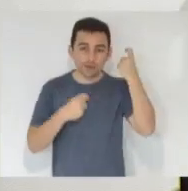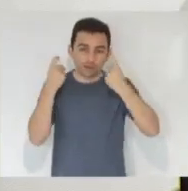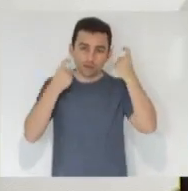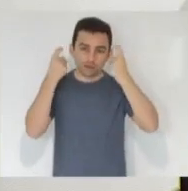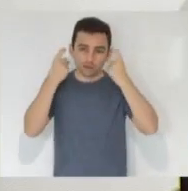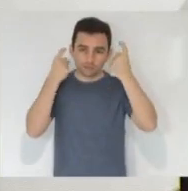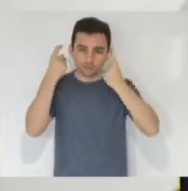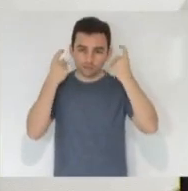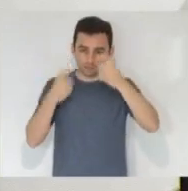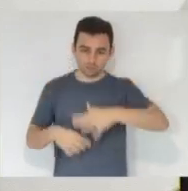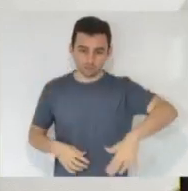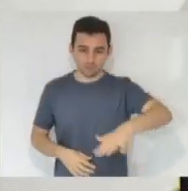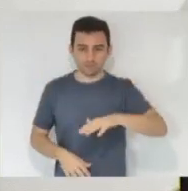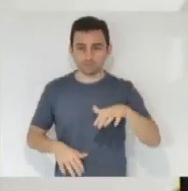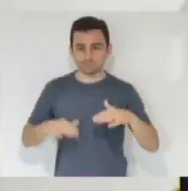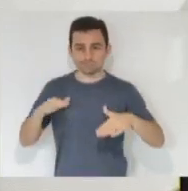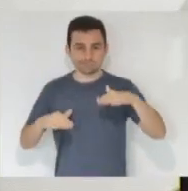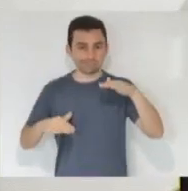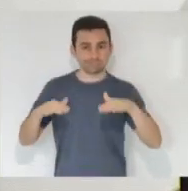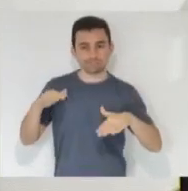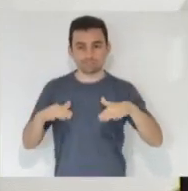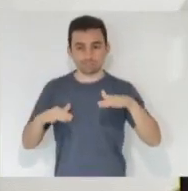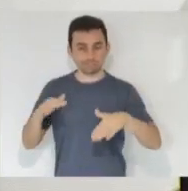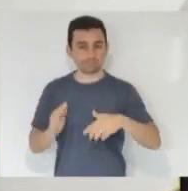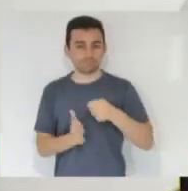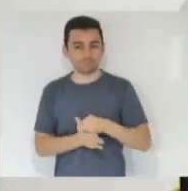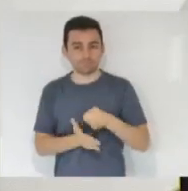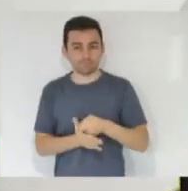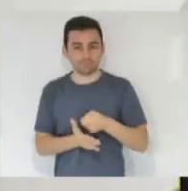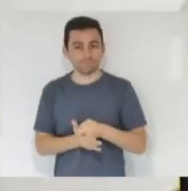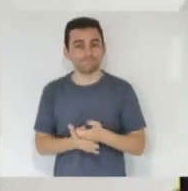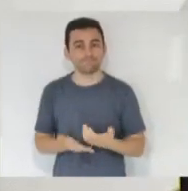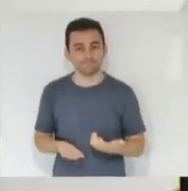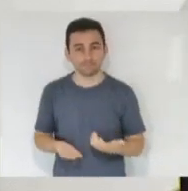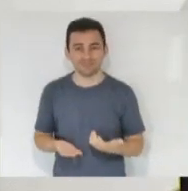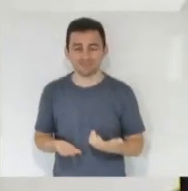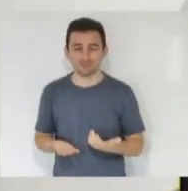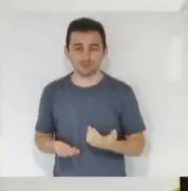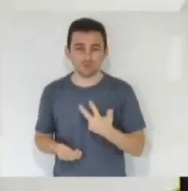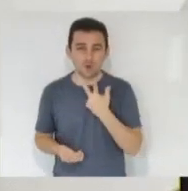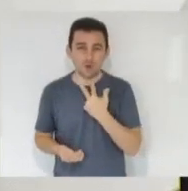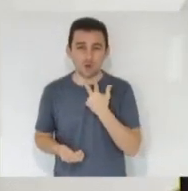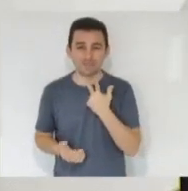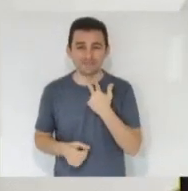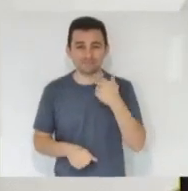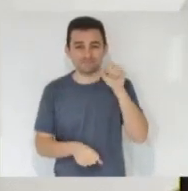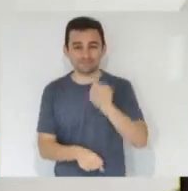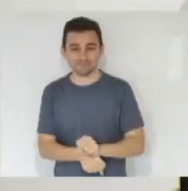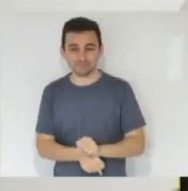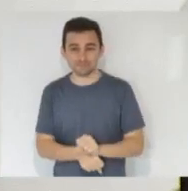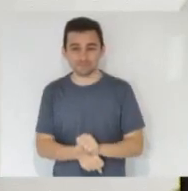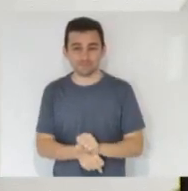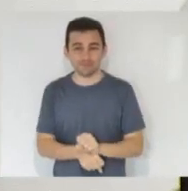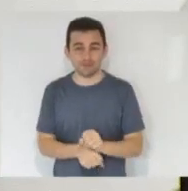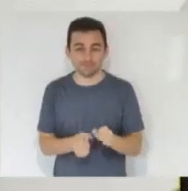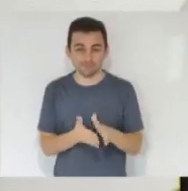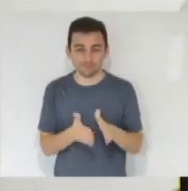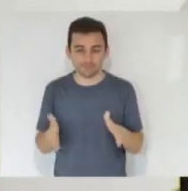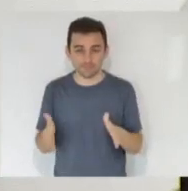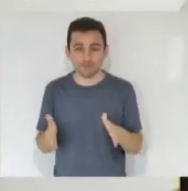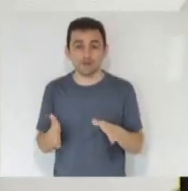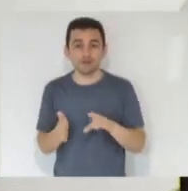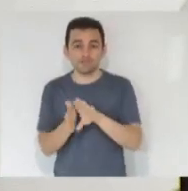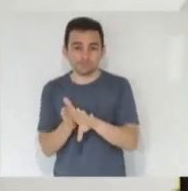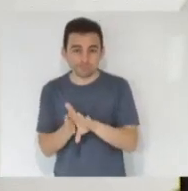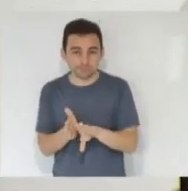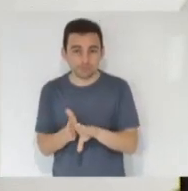dessa instabilidade que se impõe aqui no nosso estado. Não adianta nós prorrogarmos a vigência desses incentivos.